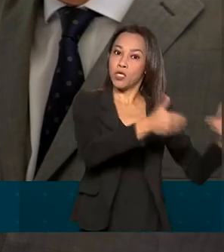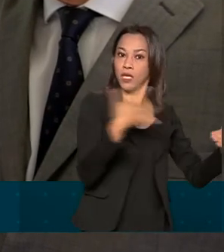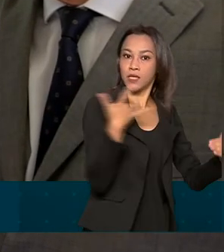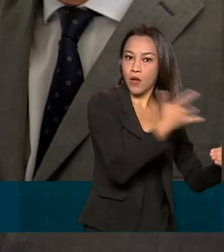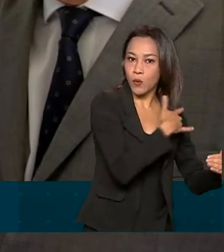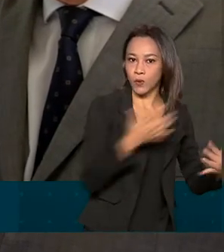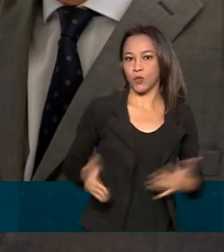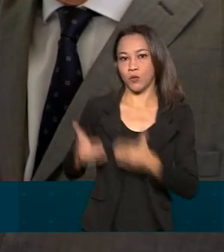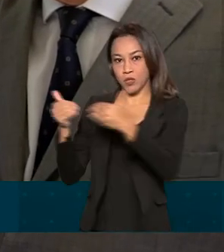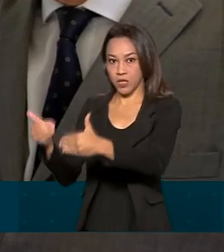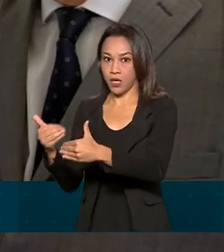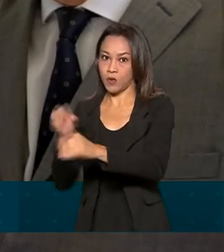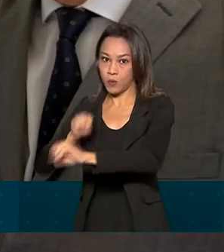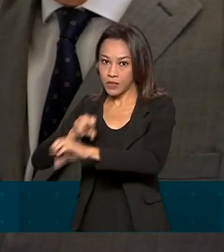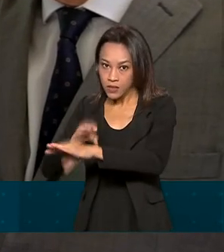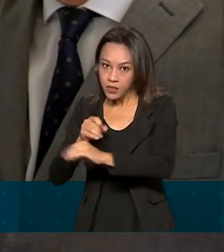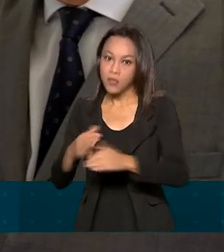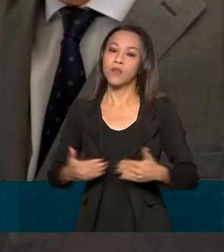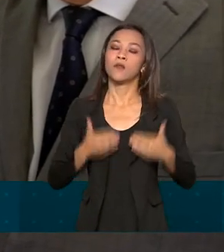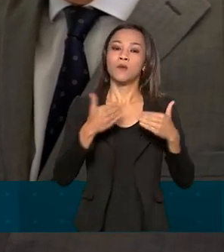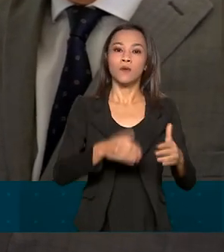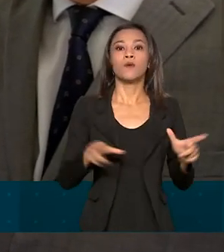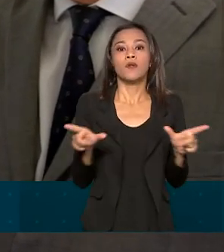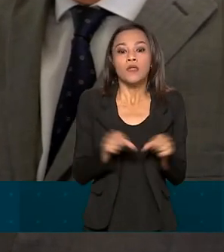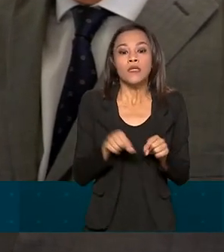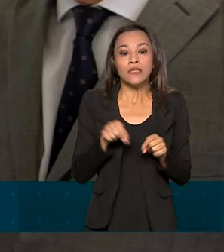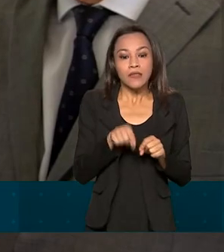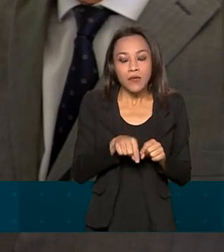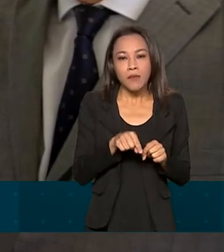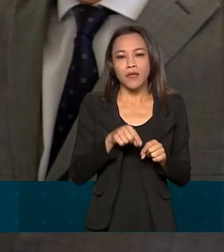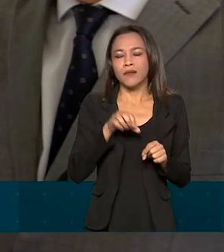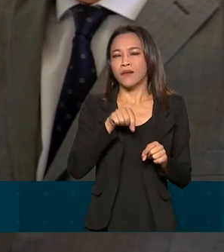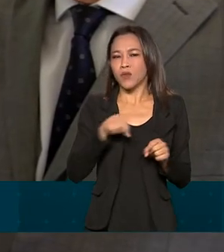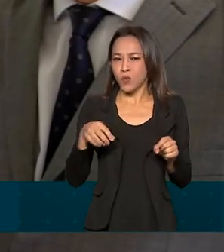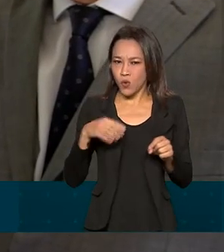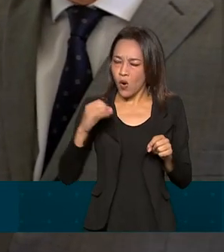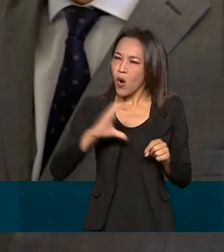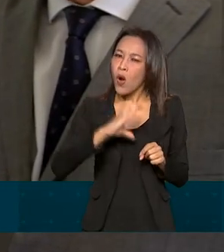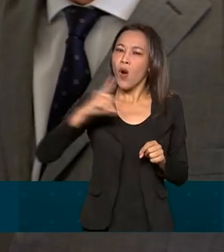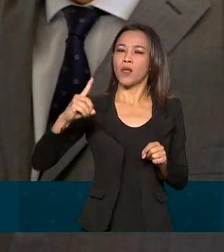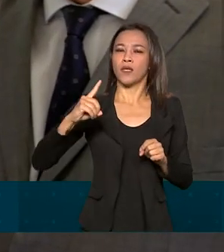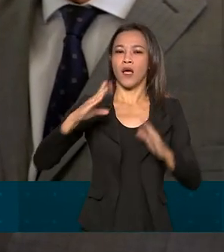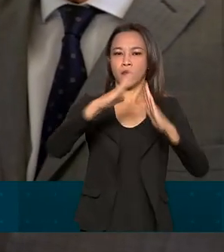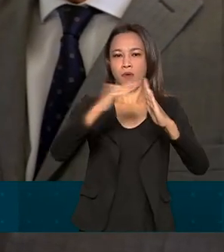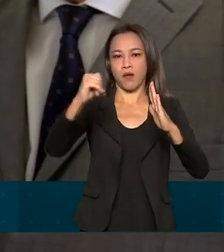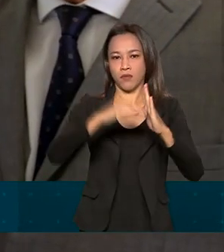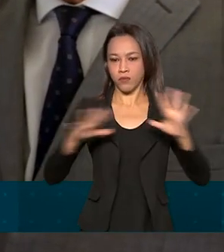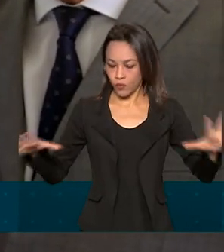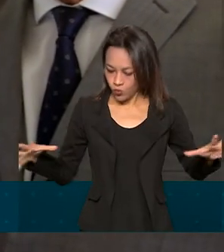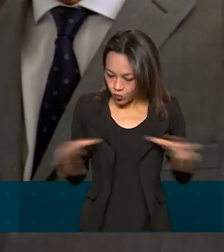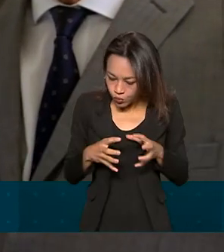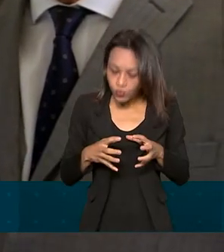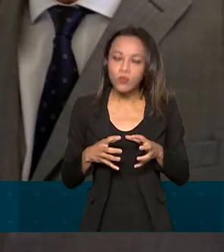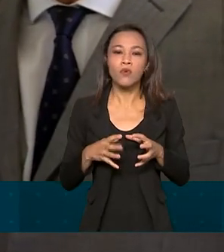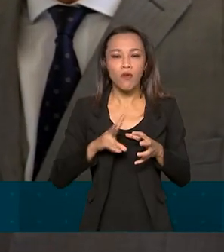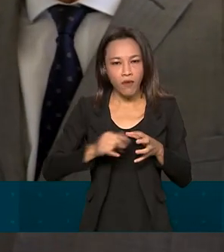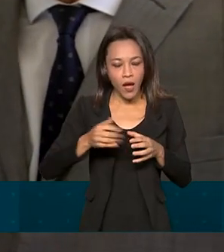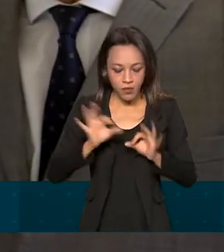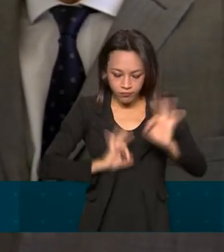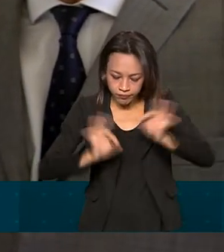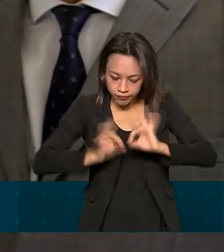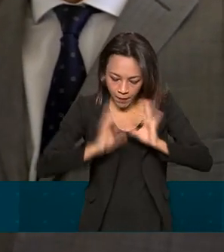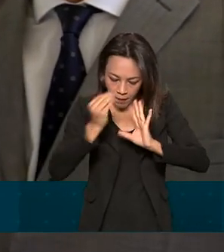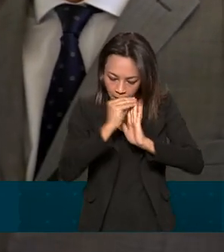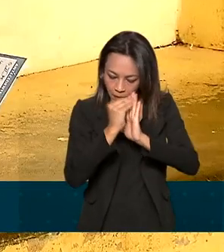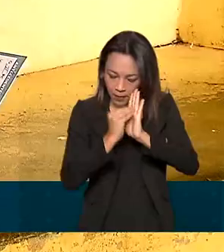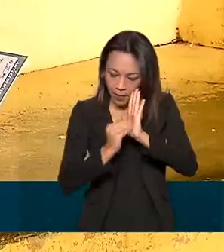da Educação, a Advocacia Geral da União, coordenadas pelo Gabinete Civil da Presidência da República, estabelecendo as regras para